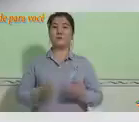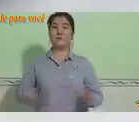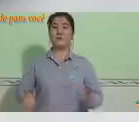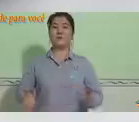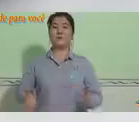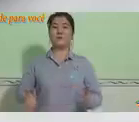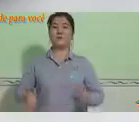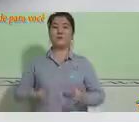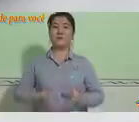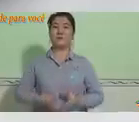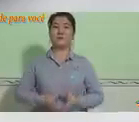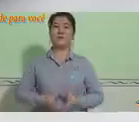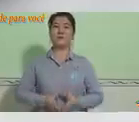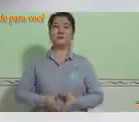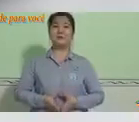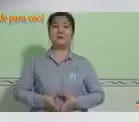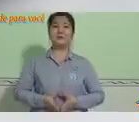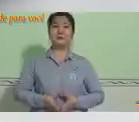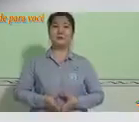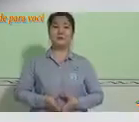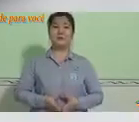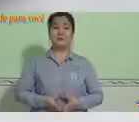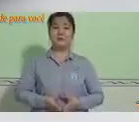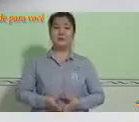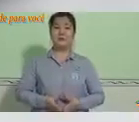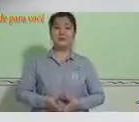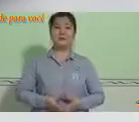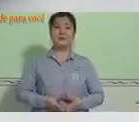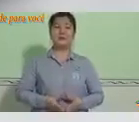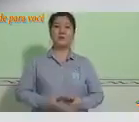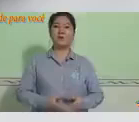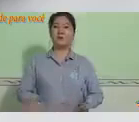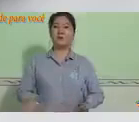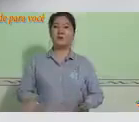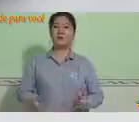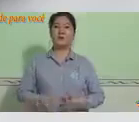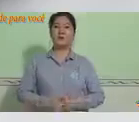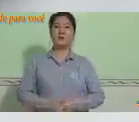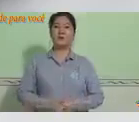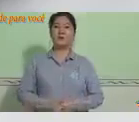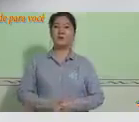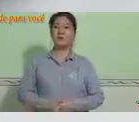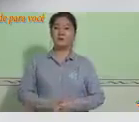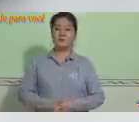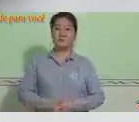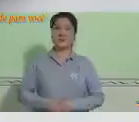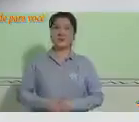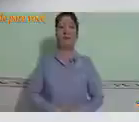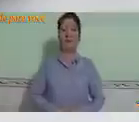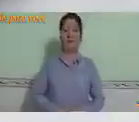A PO acento agudo SCRCAD é 2 meses de uso diário, as manchas poderão estar mais